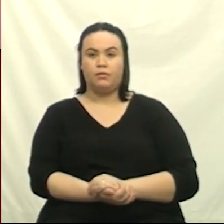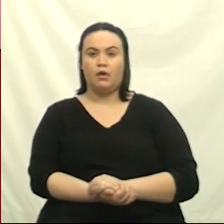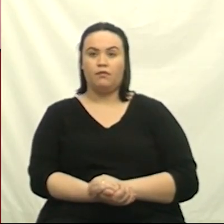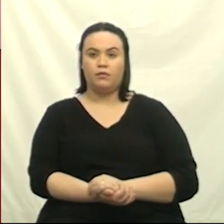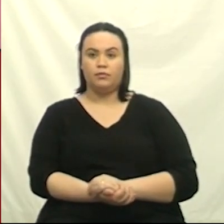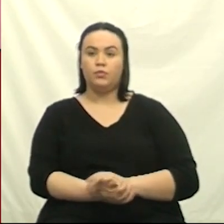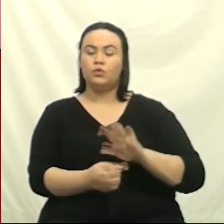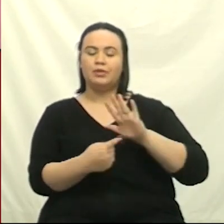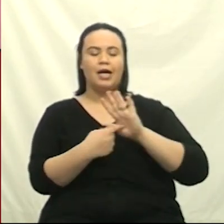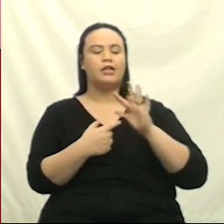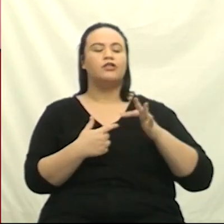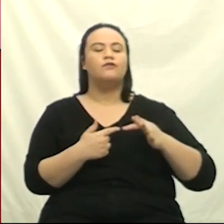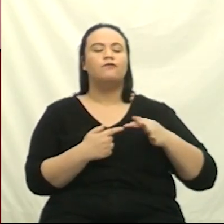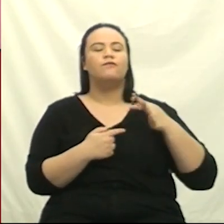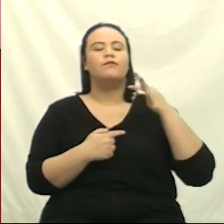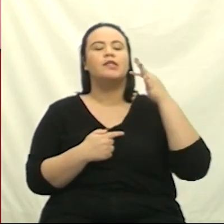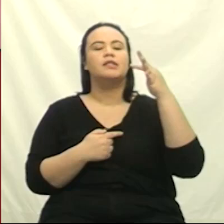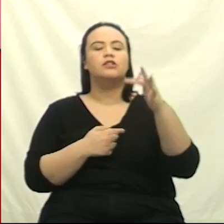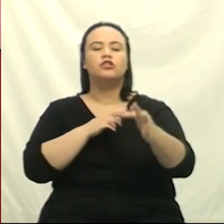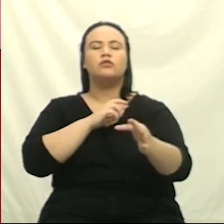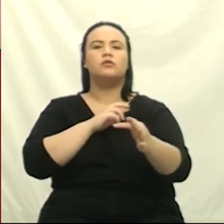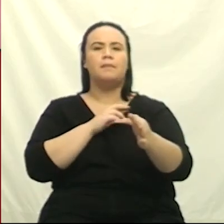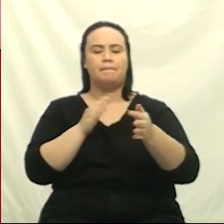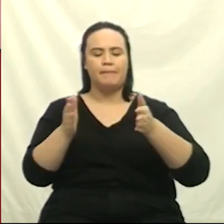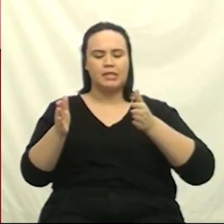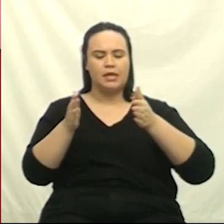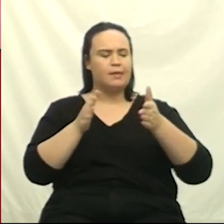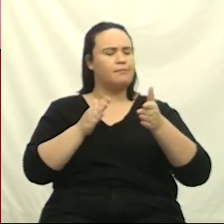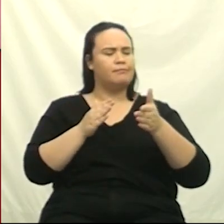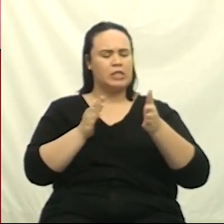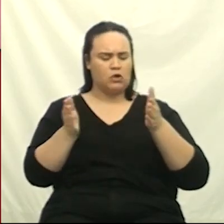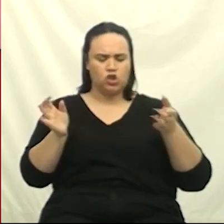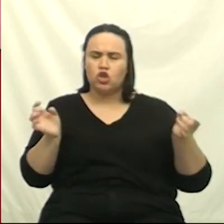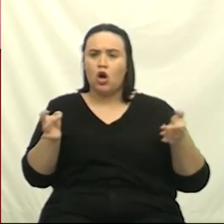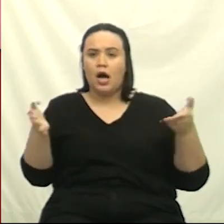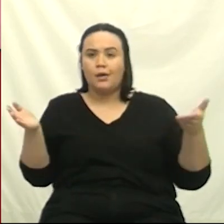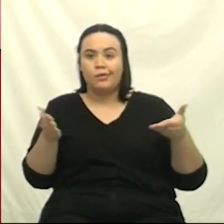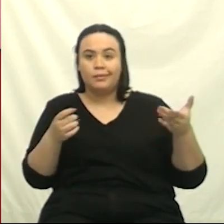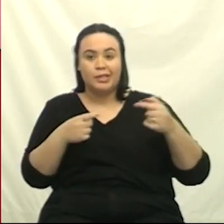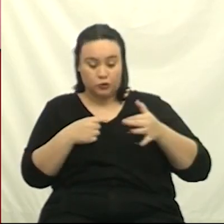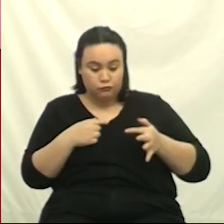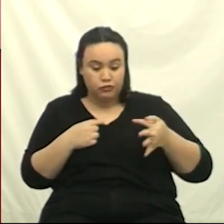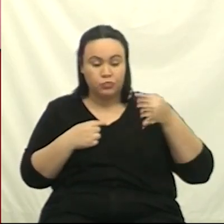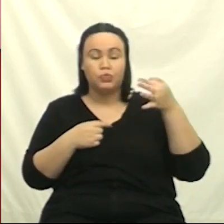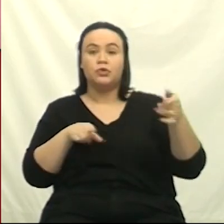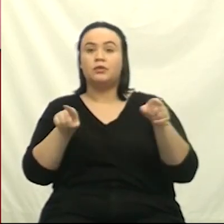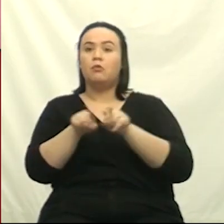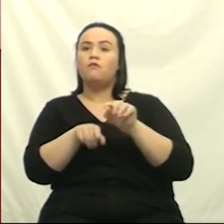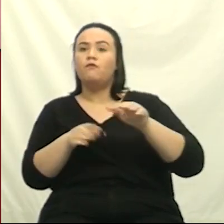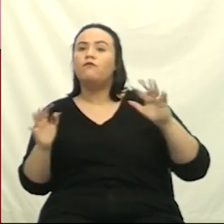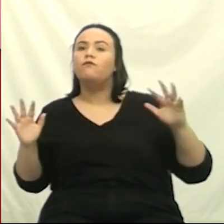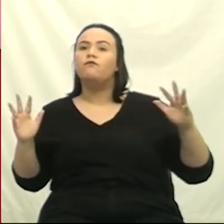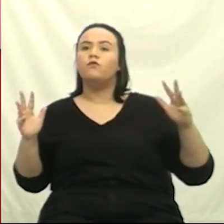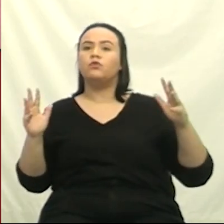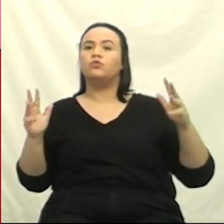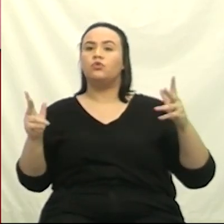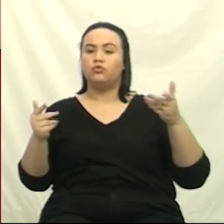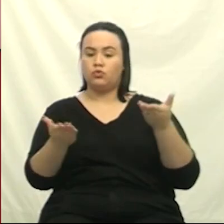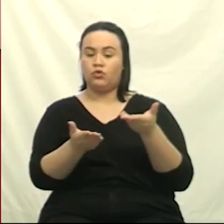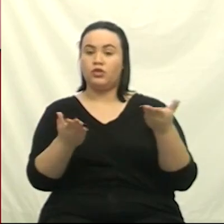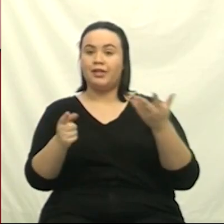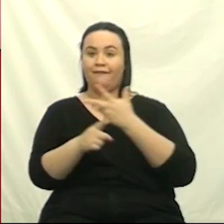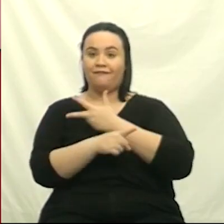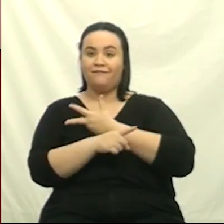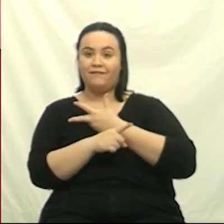a diferença lá na frente é pensar a médio e longo prazo e vocês que hoje estão vencendo a Olimpíada